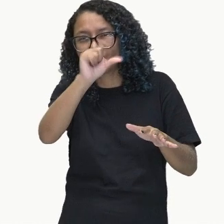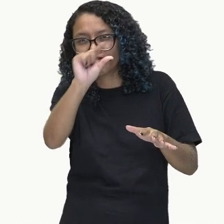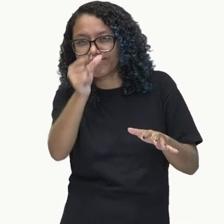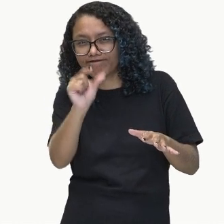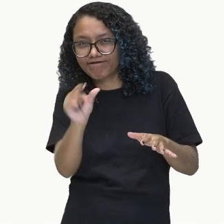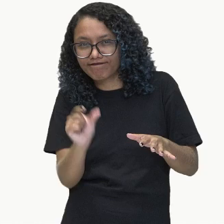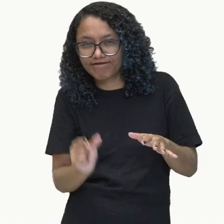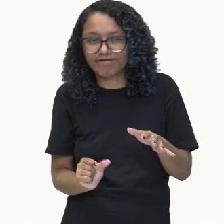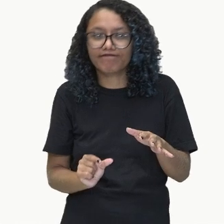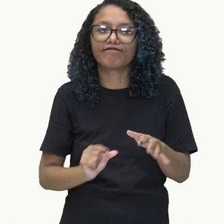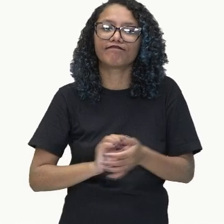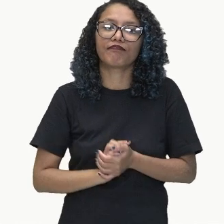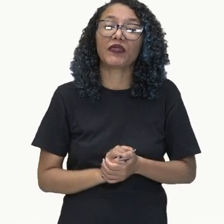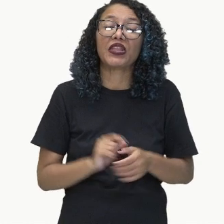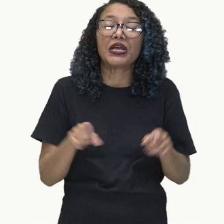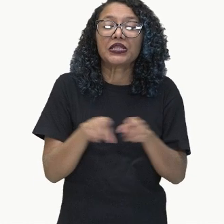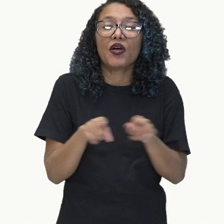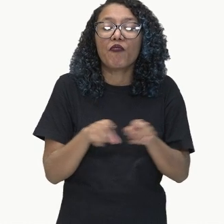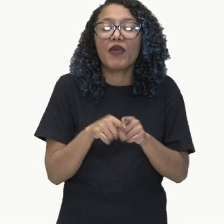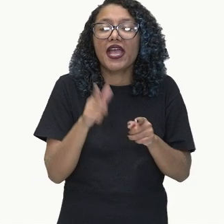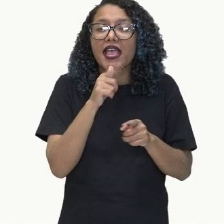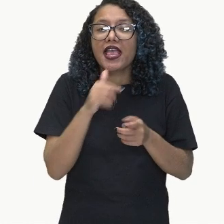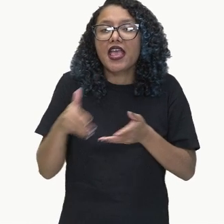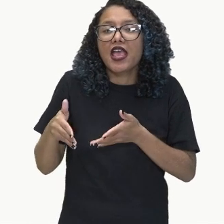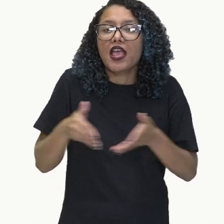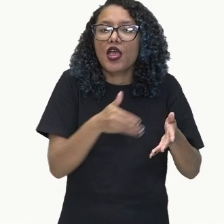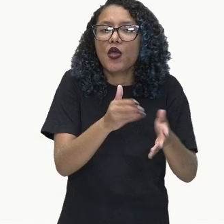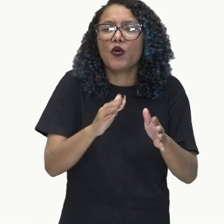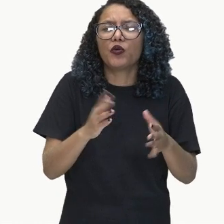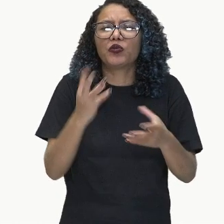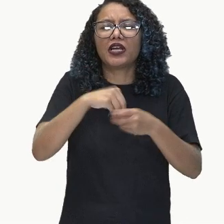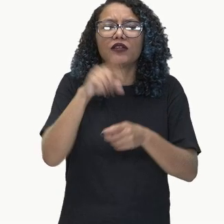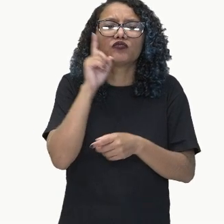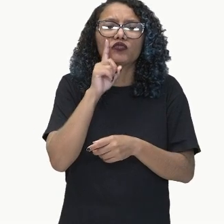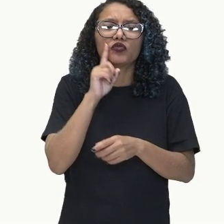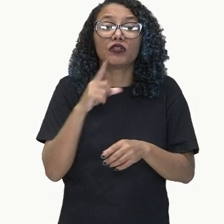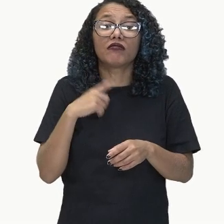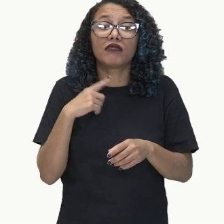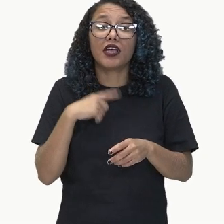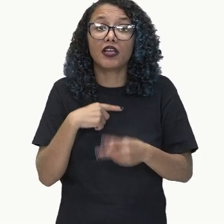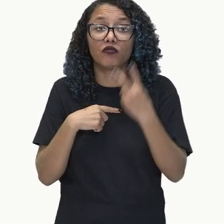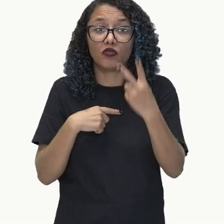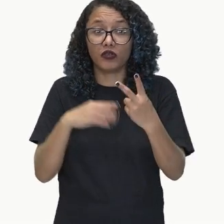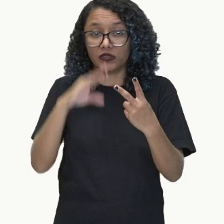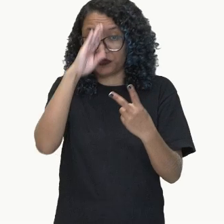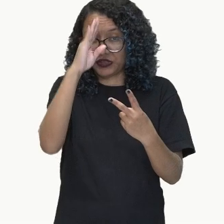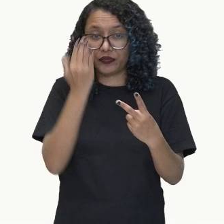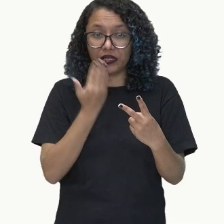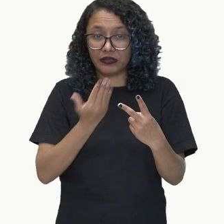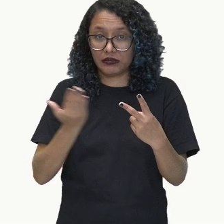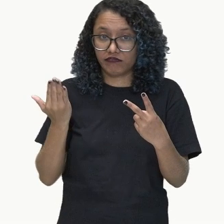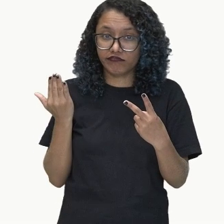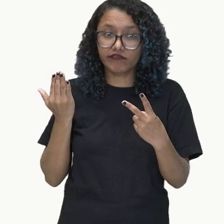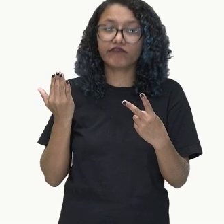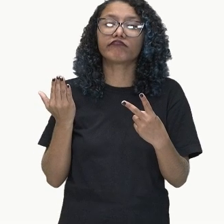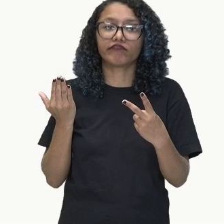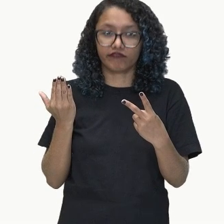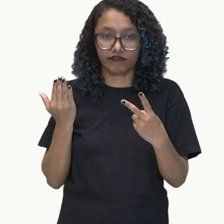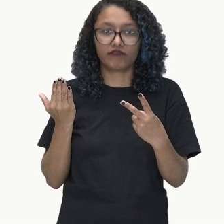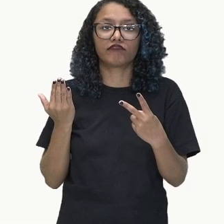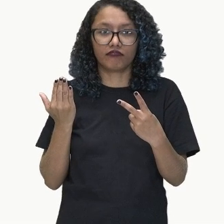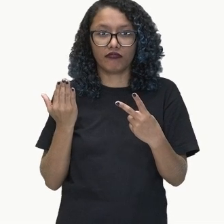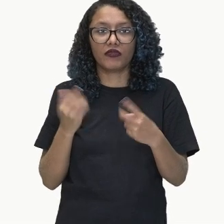vai destacar nos Estados Unidos o rio Mississippi e o rio Missouri, que vão estar aí fazendo uma grande